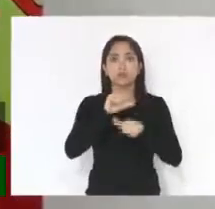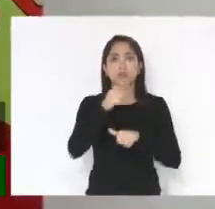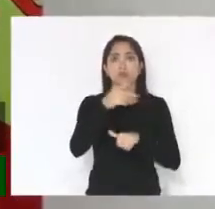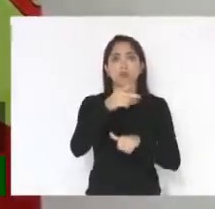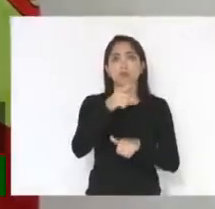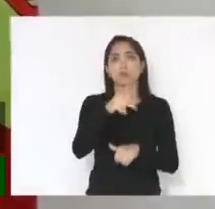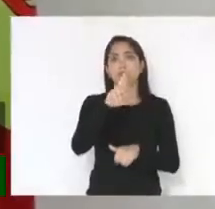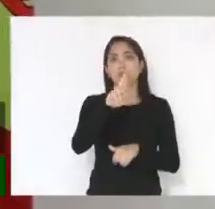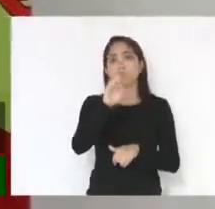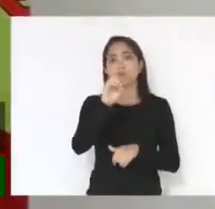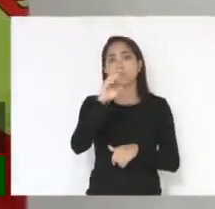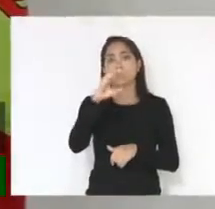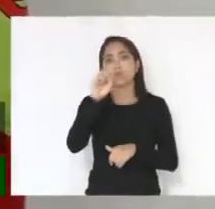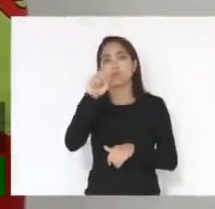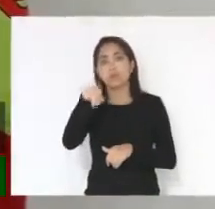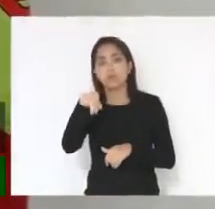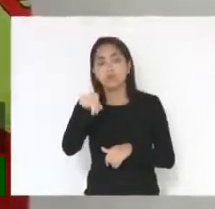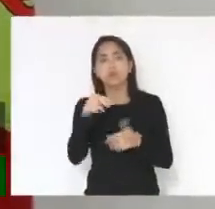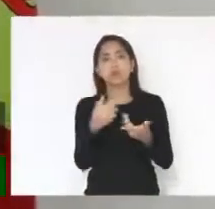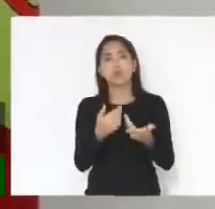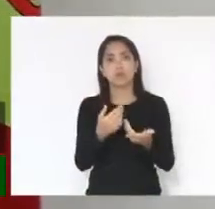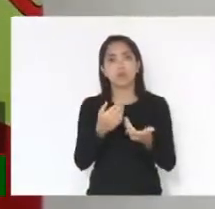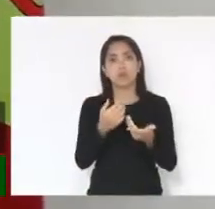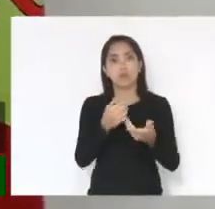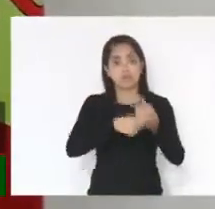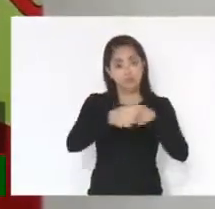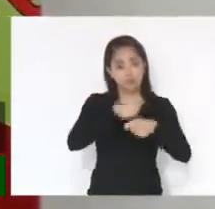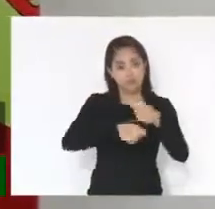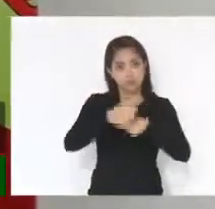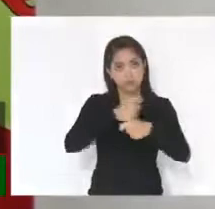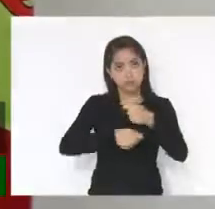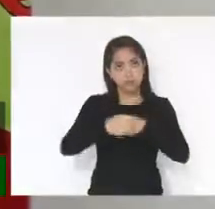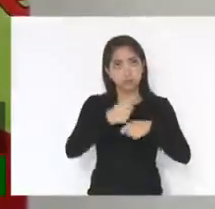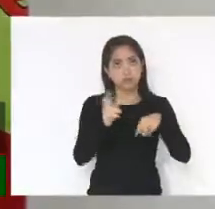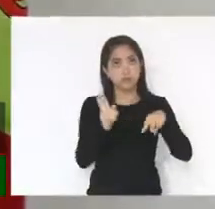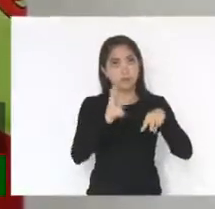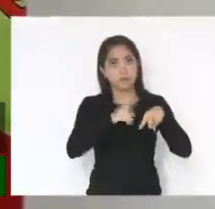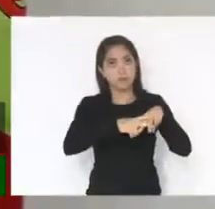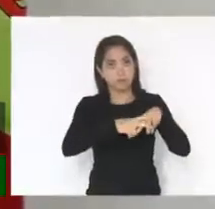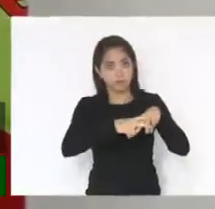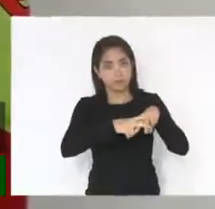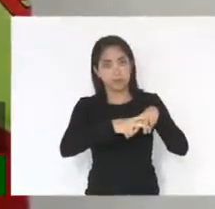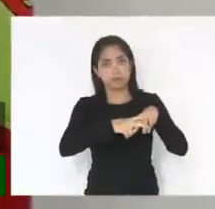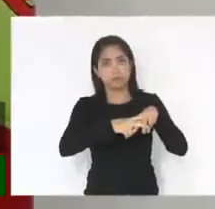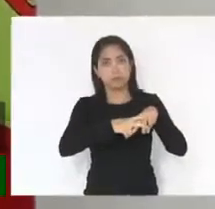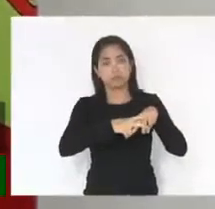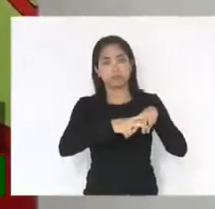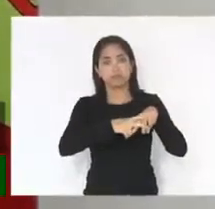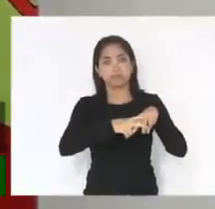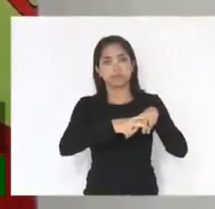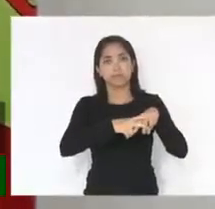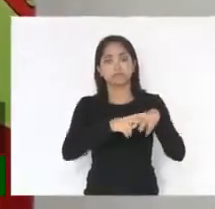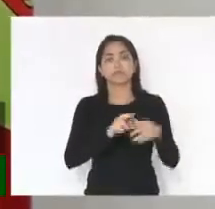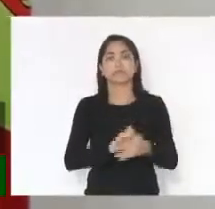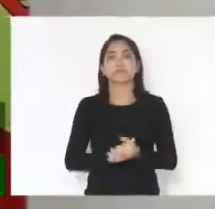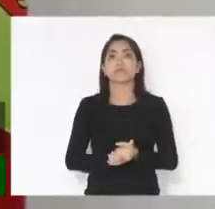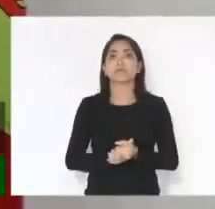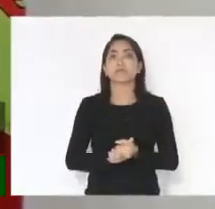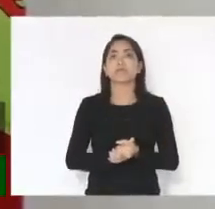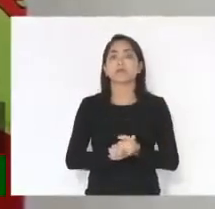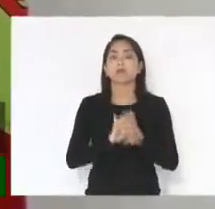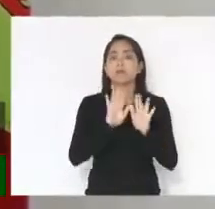e Cidadania para administração prisional e socioeducativa. Porém,